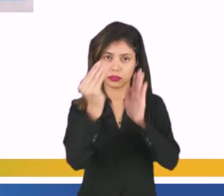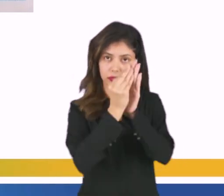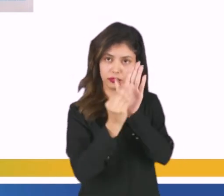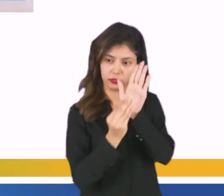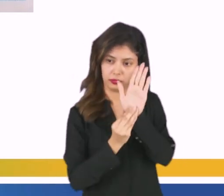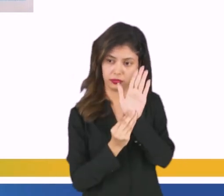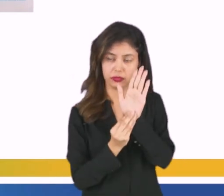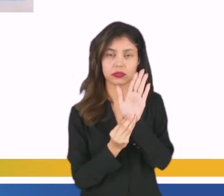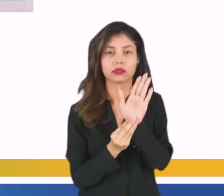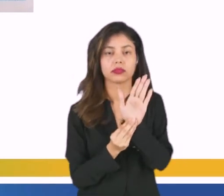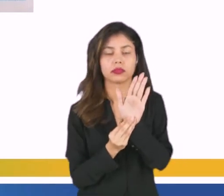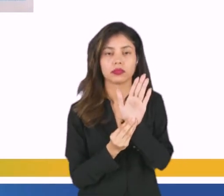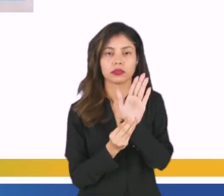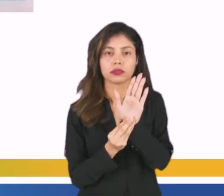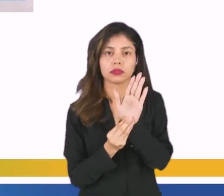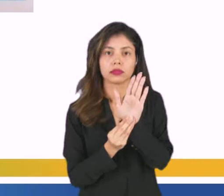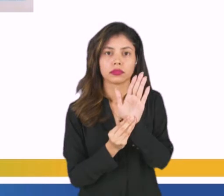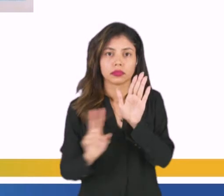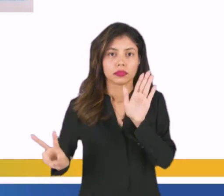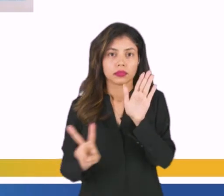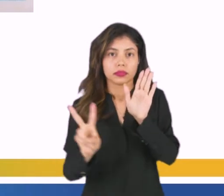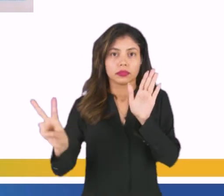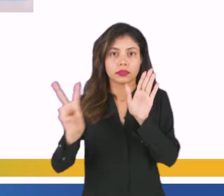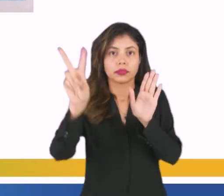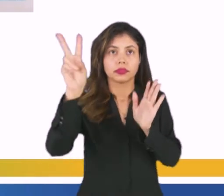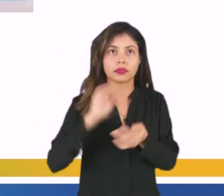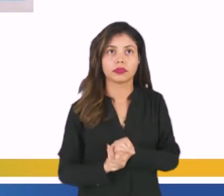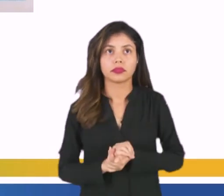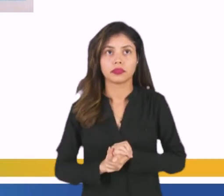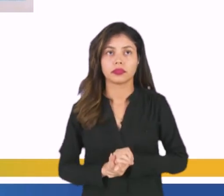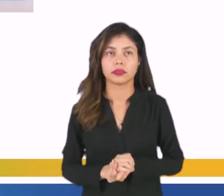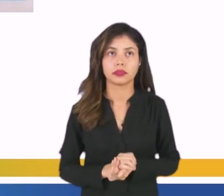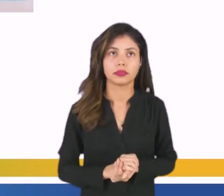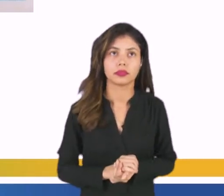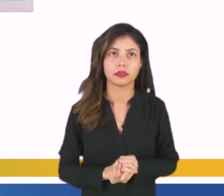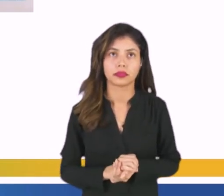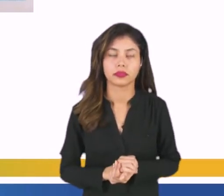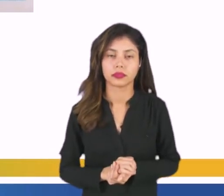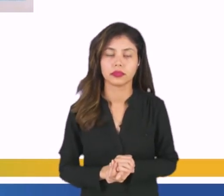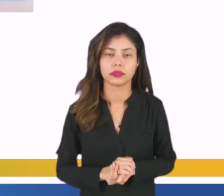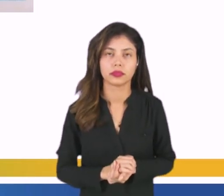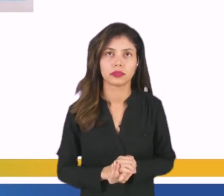dado com os valores, né, das raízes 2,